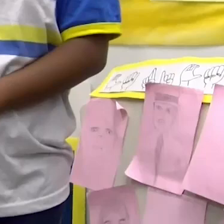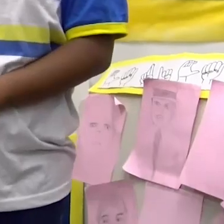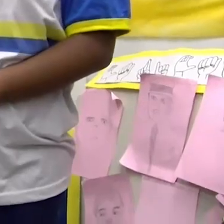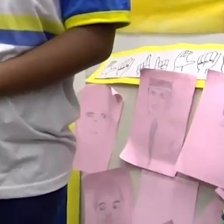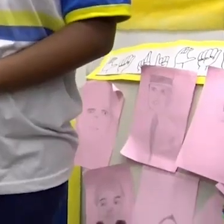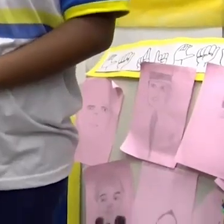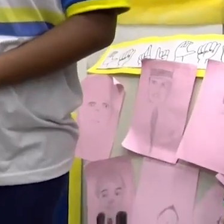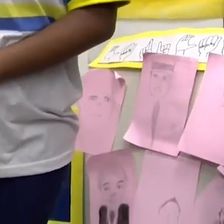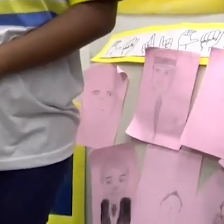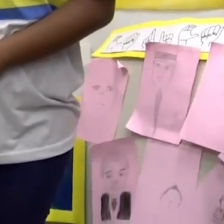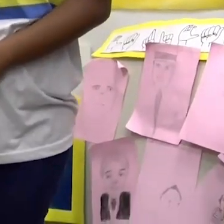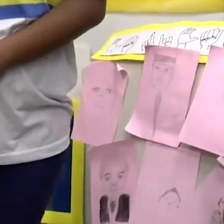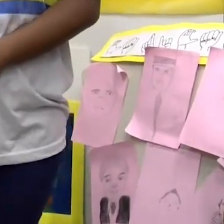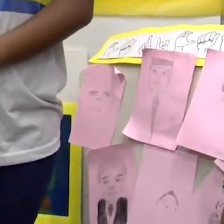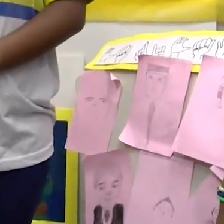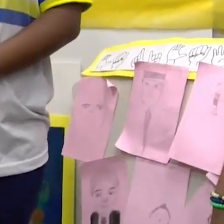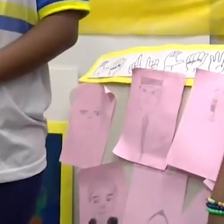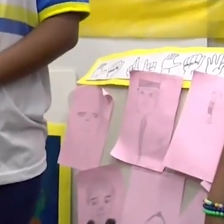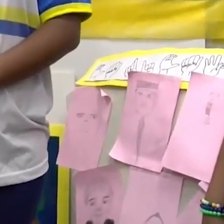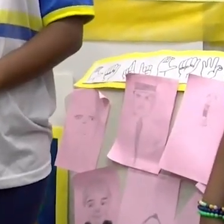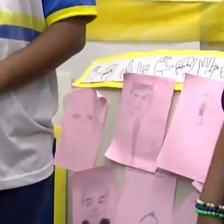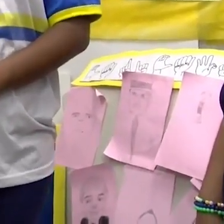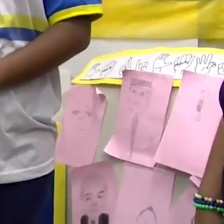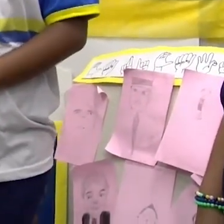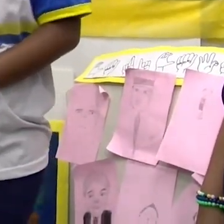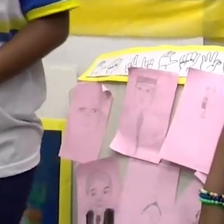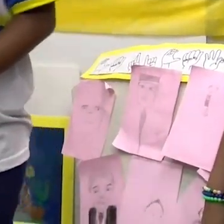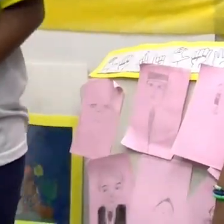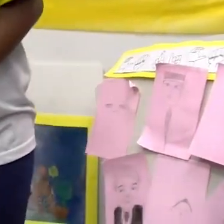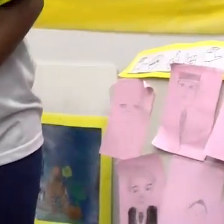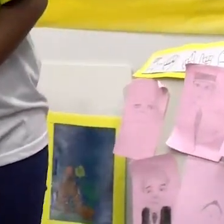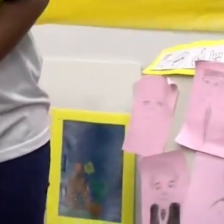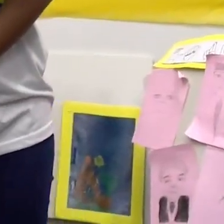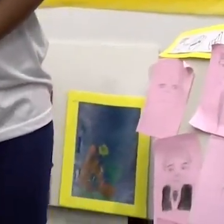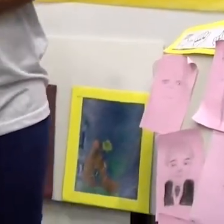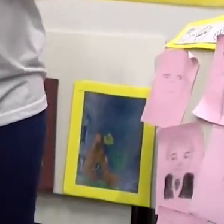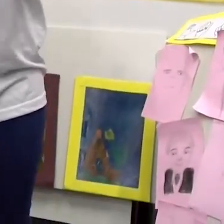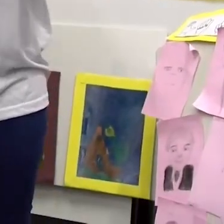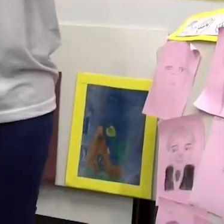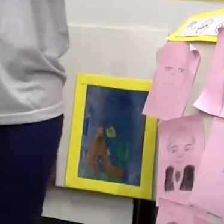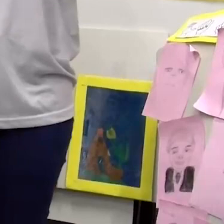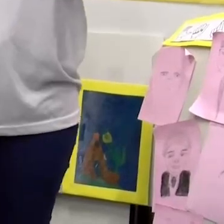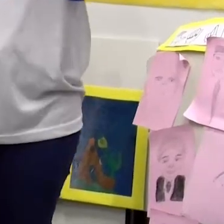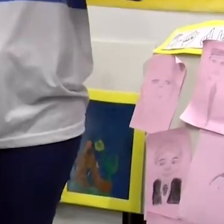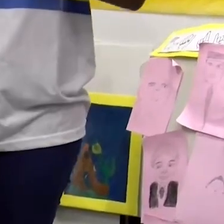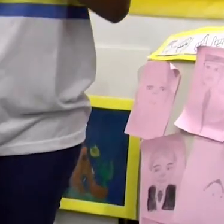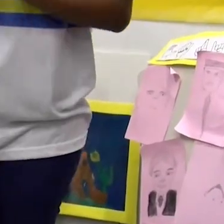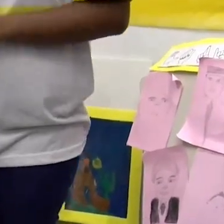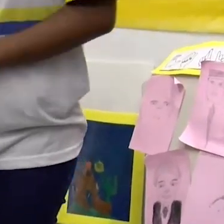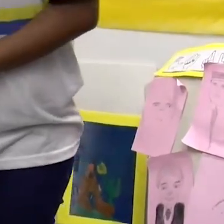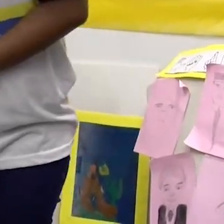Esse aqui é do Mário de Andrade. Esse é da Anita Malfatti.